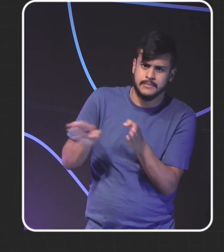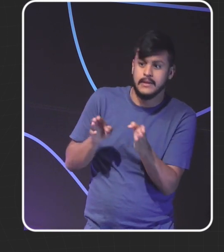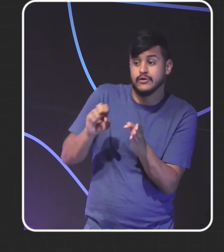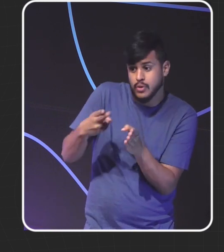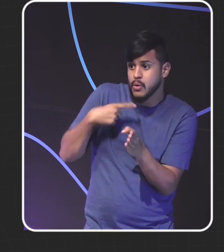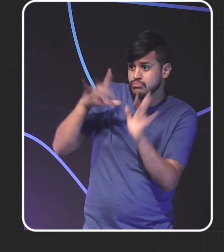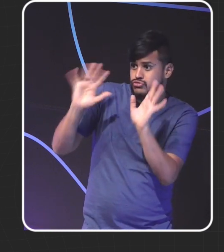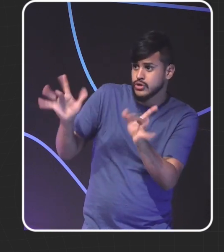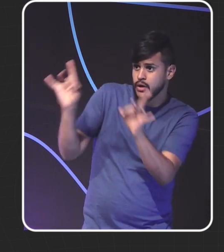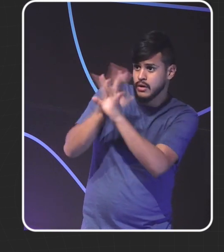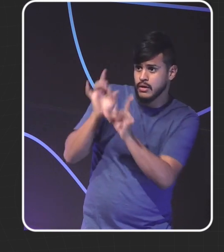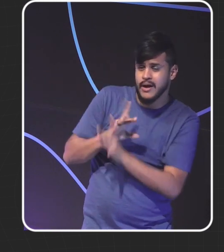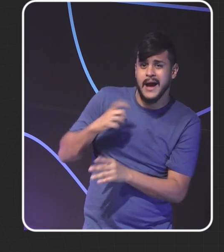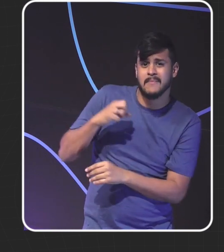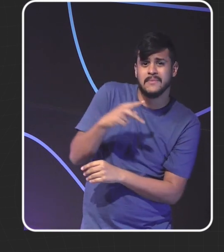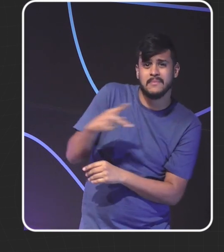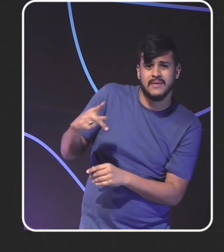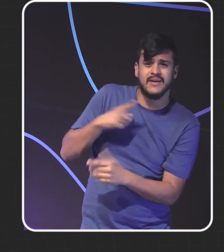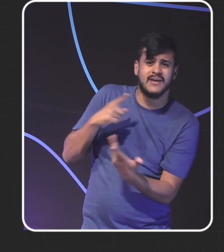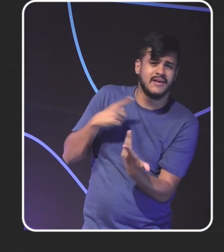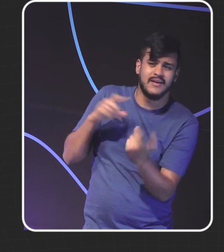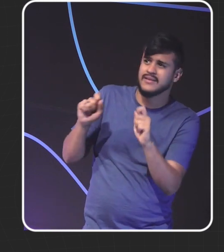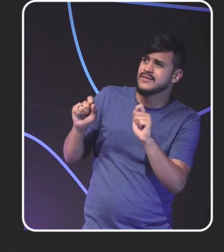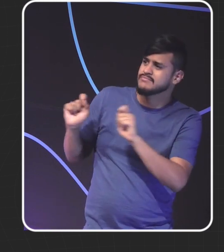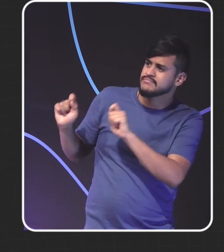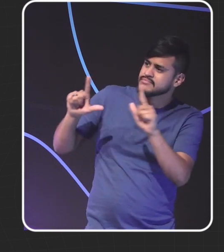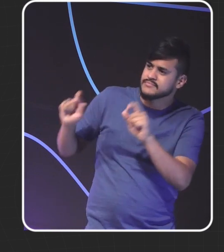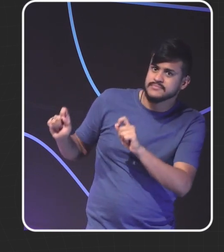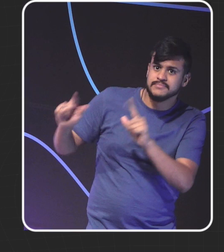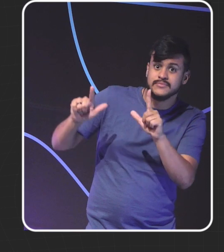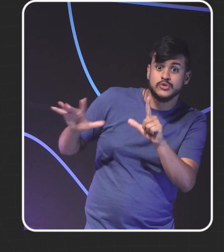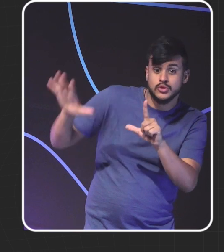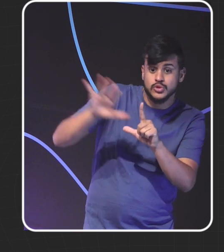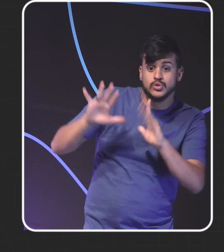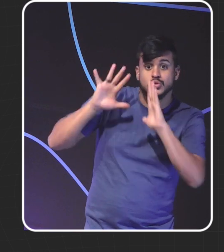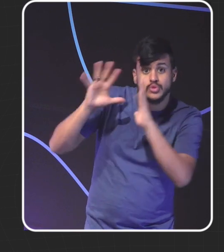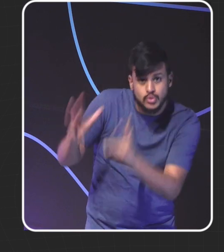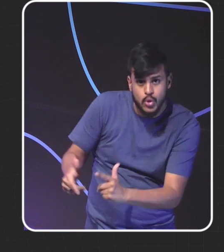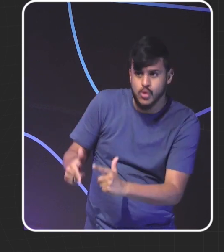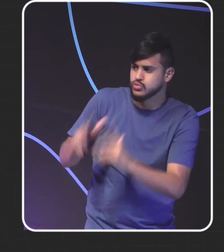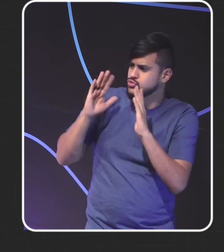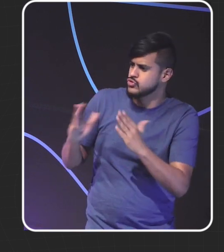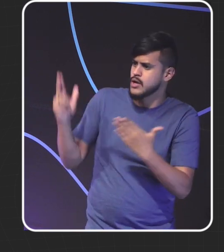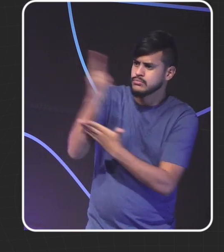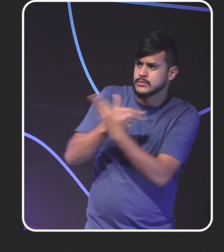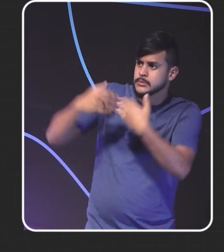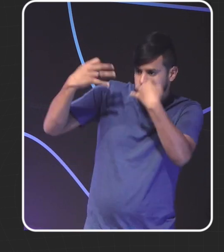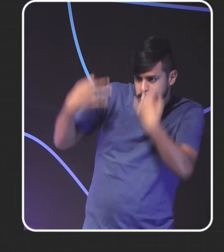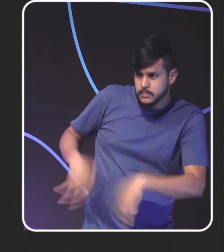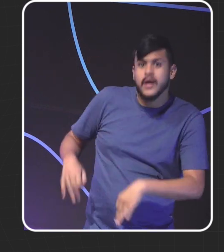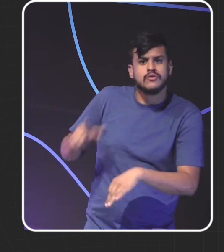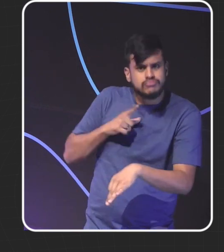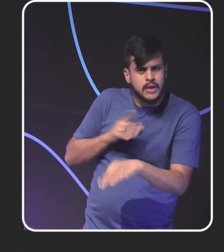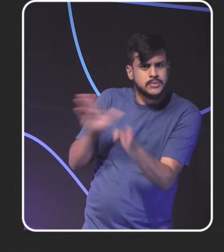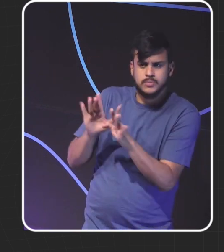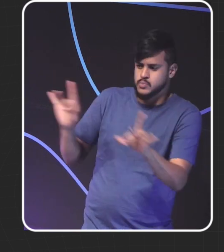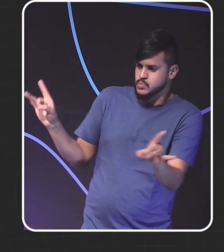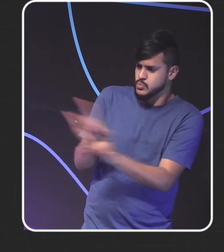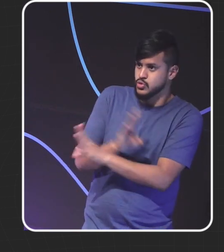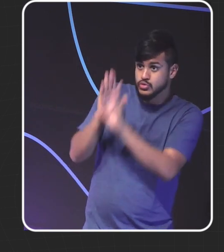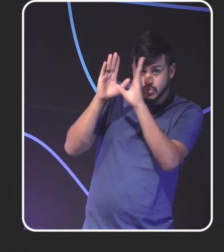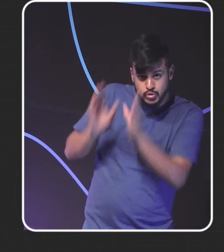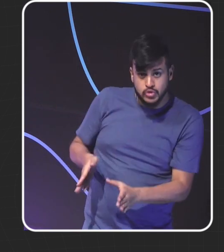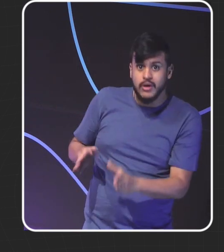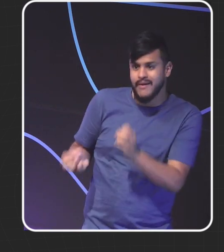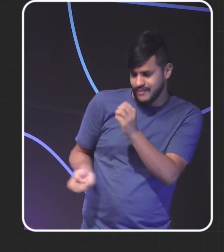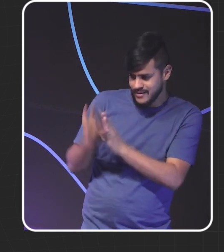com aplicações, templates que, né, são bem desenhados do ponto de vista de acessibilidade, né? Você constrói uma